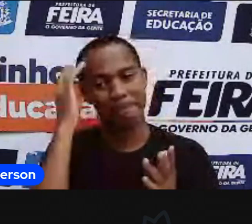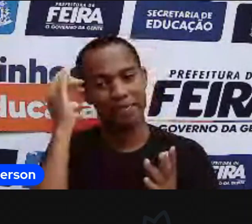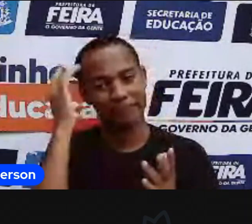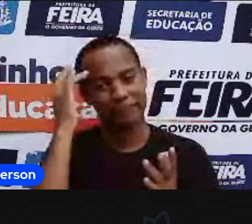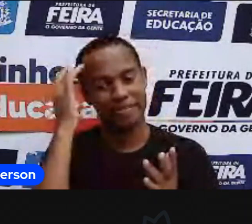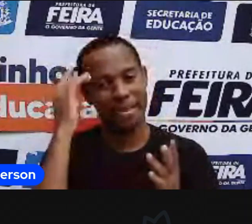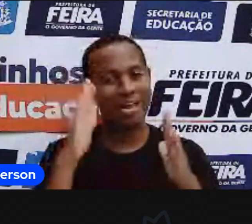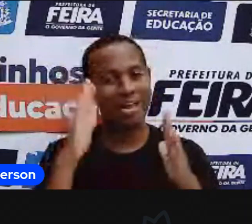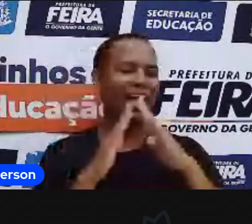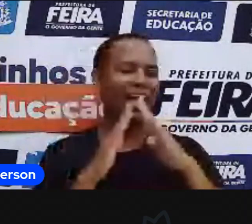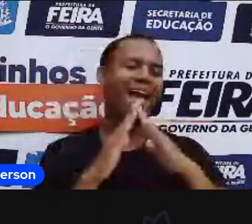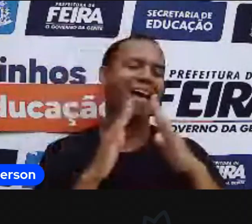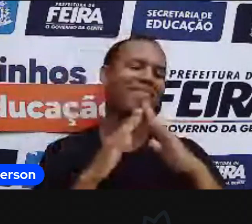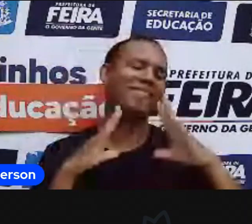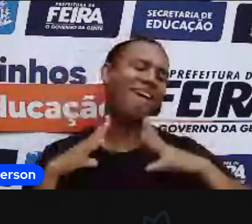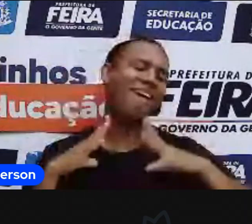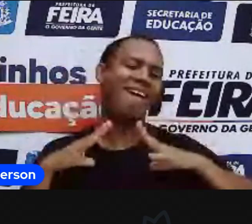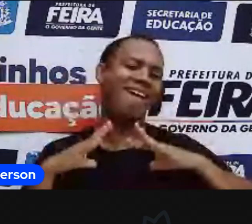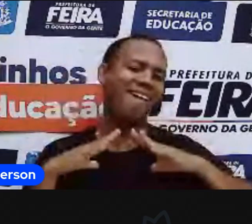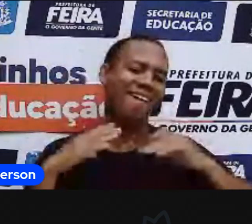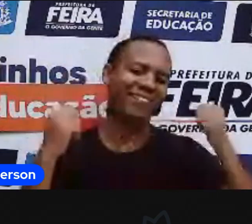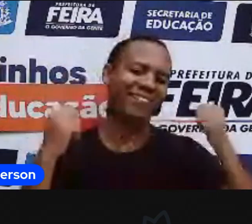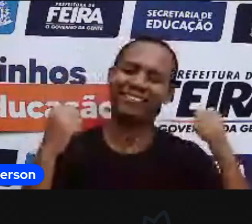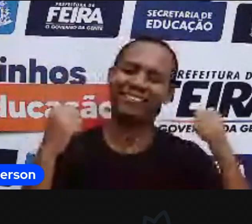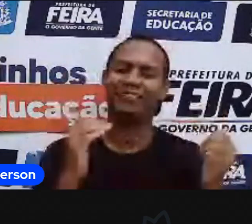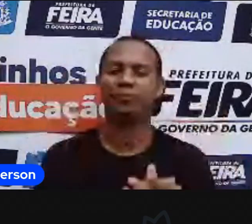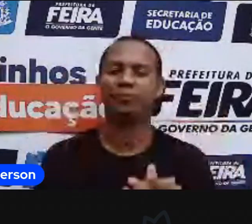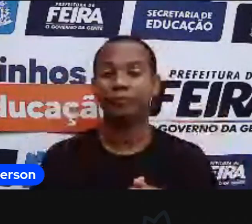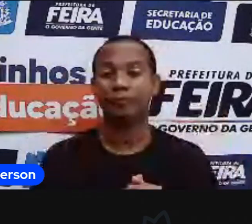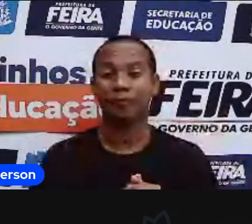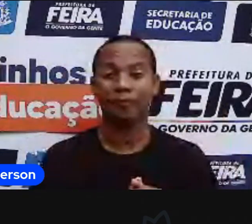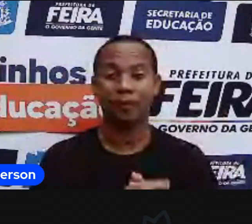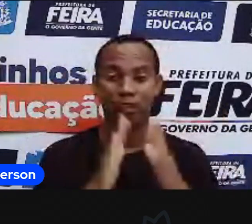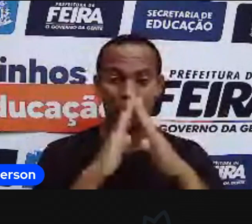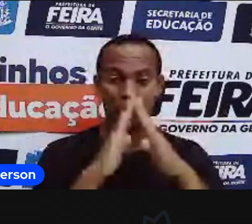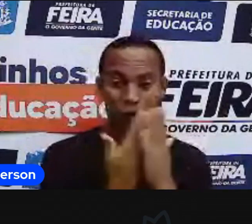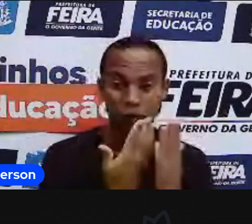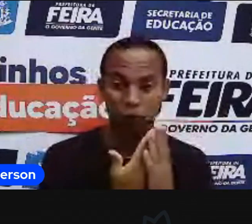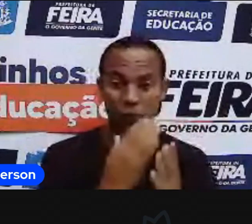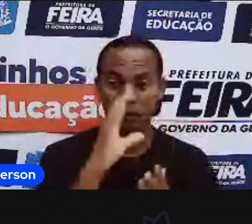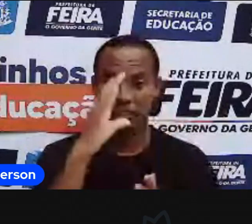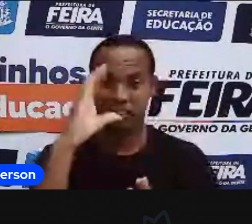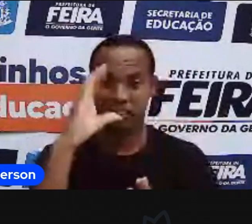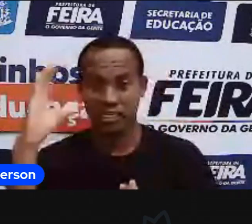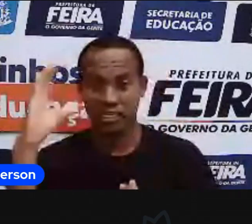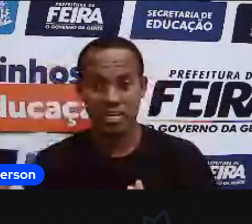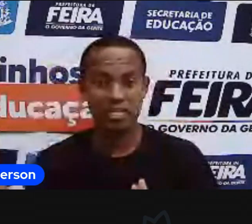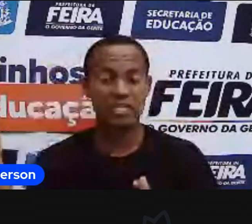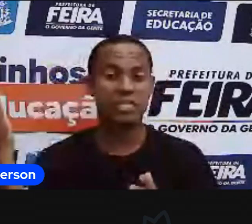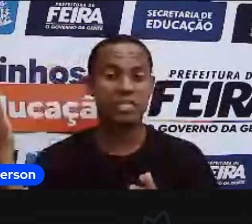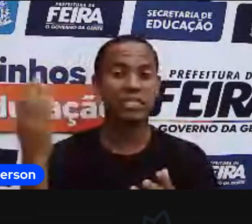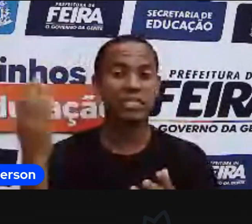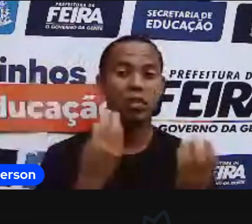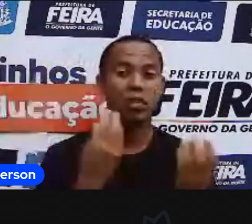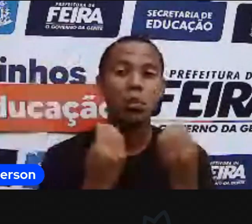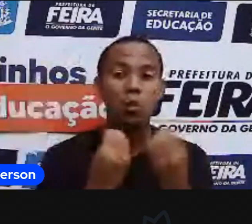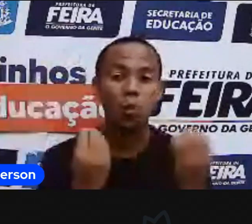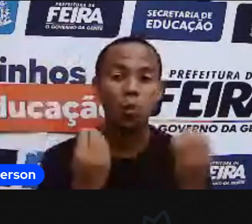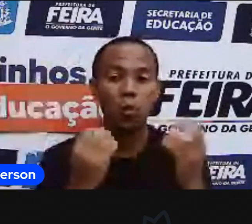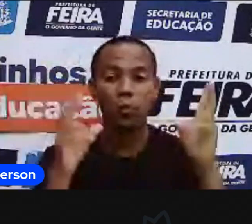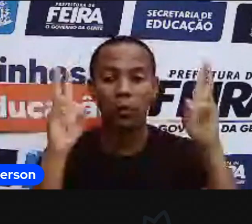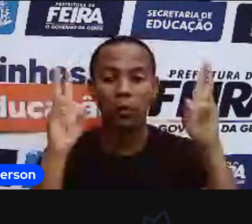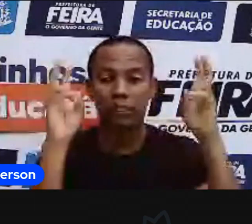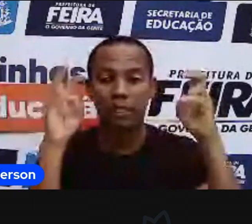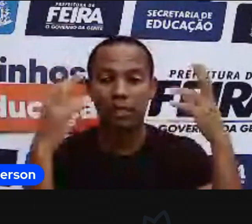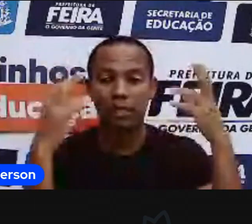sextou, uhul, de verdade hoje. Bom, aula de ciências humanas. E qual será o nosso assunto de